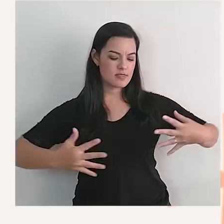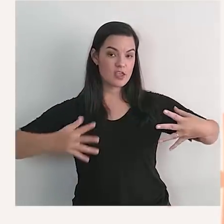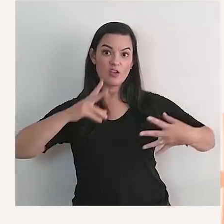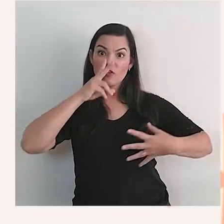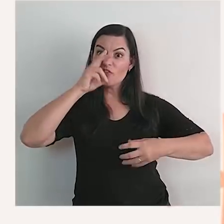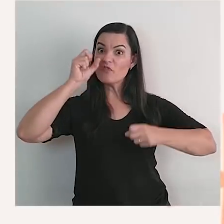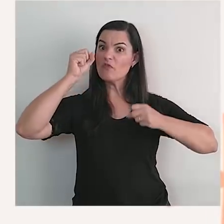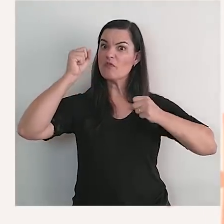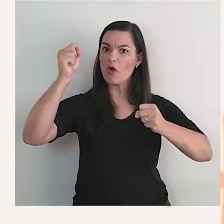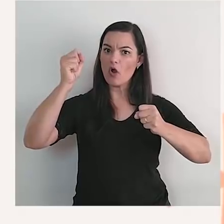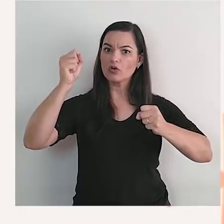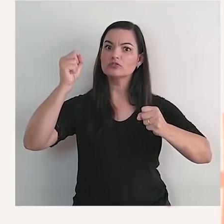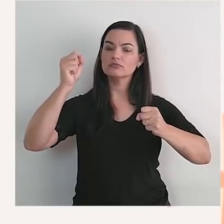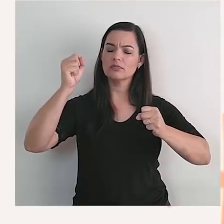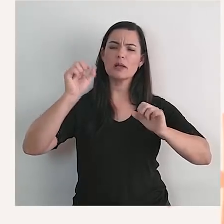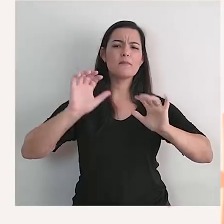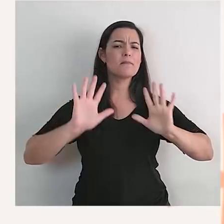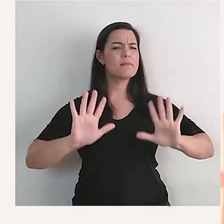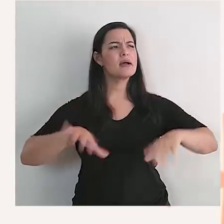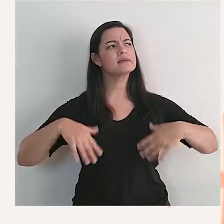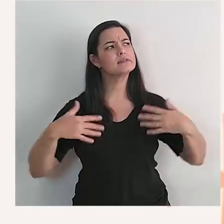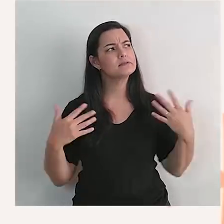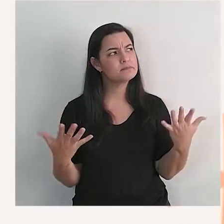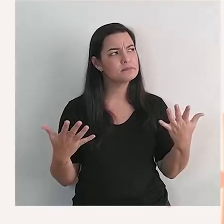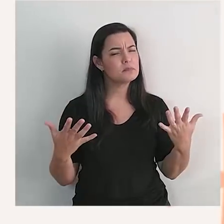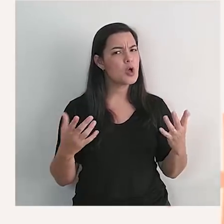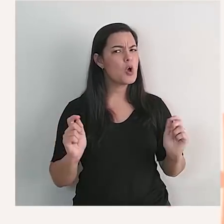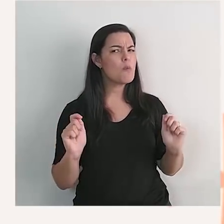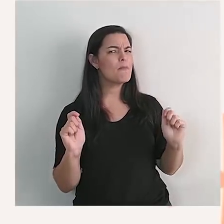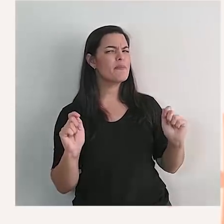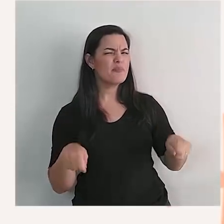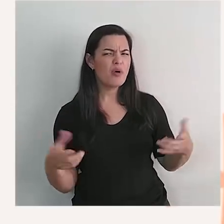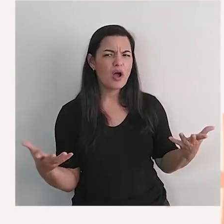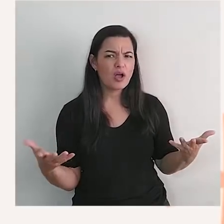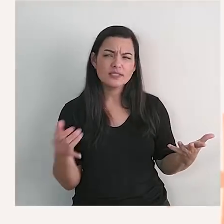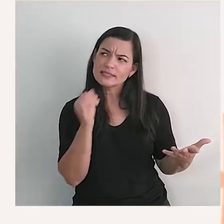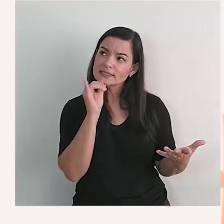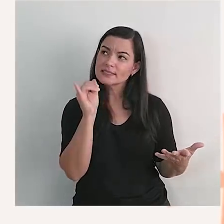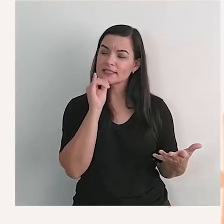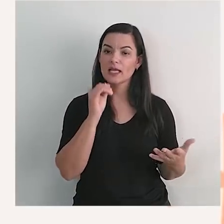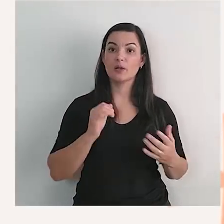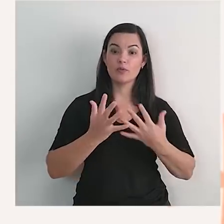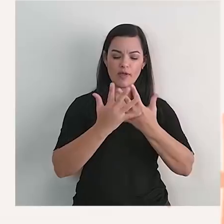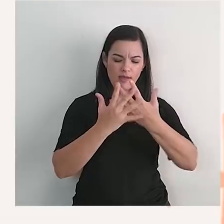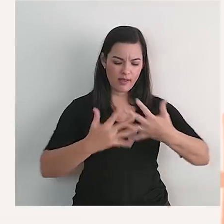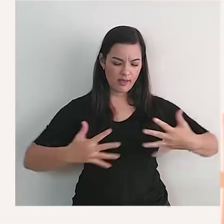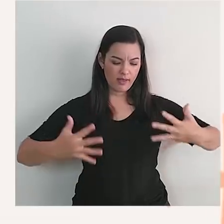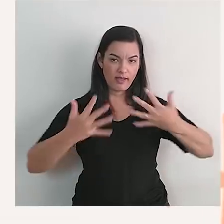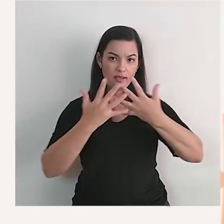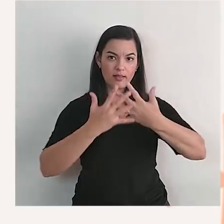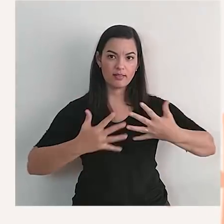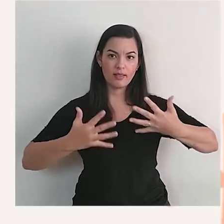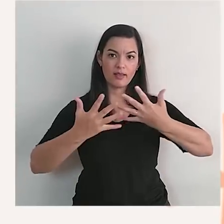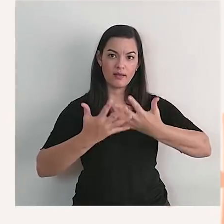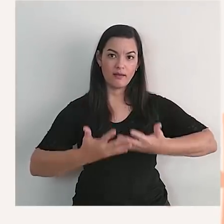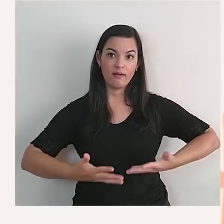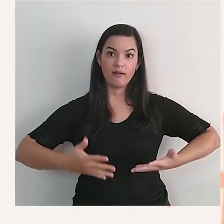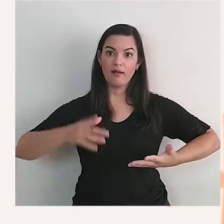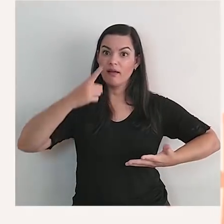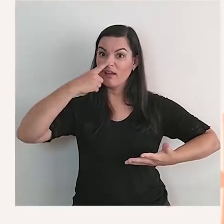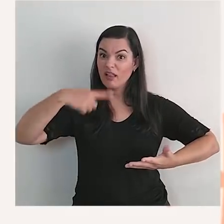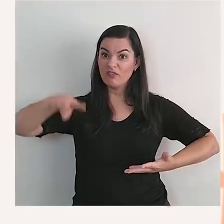resistente, mas será que é possível uma teia de aranha suportar um